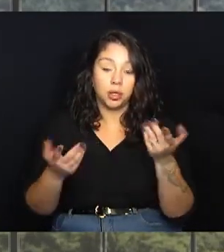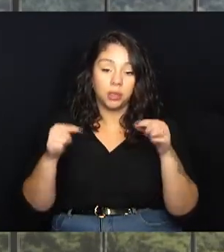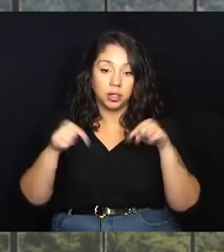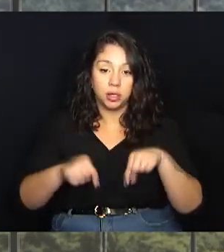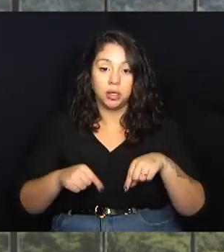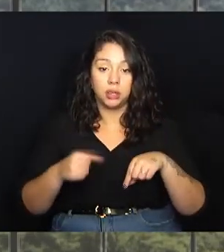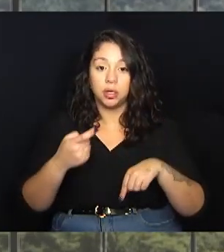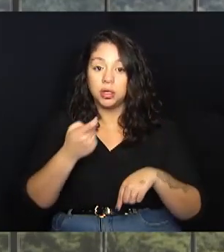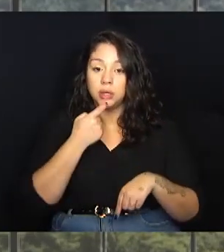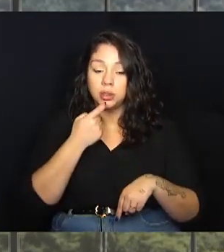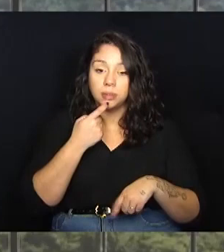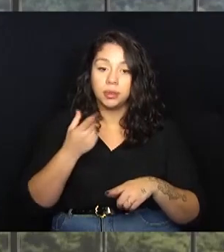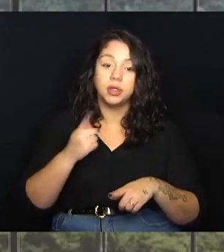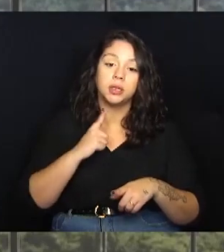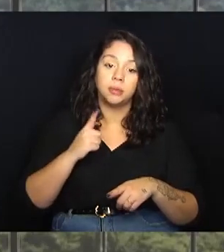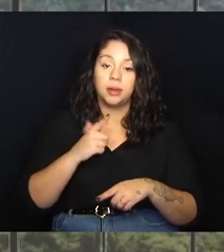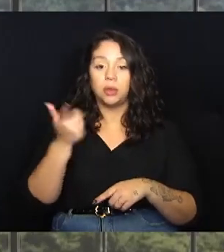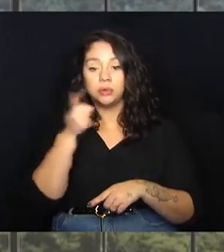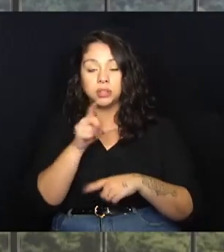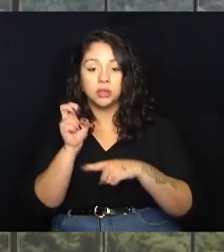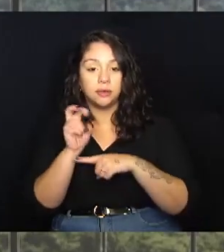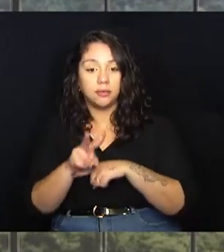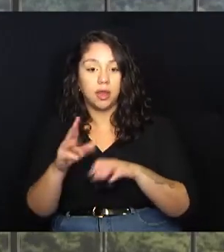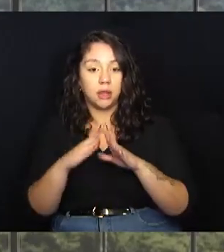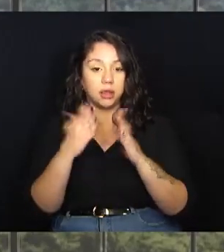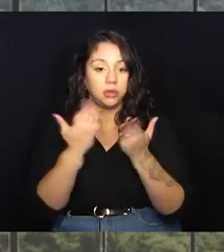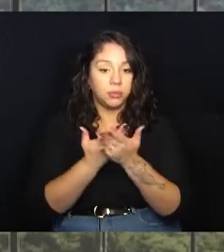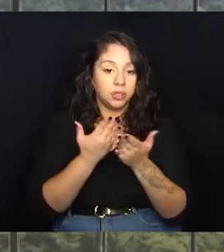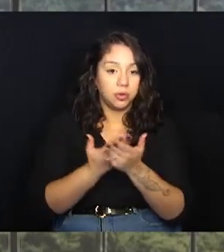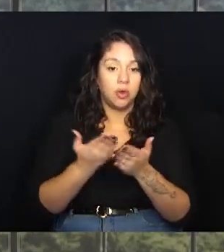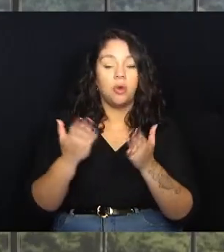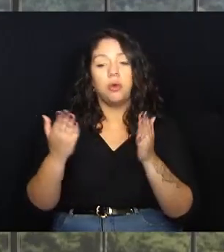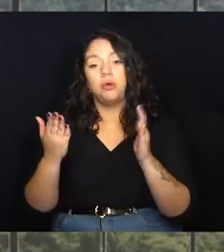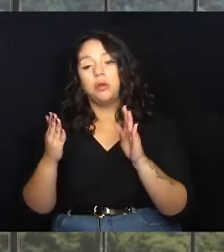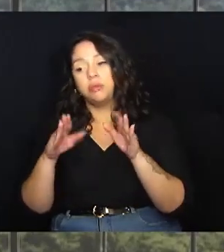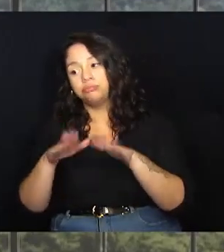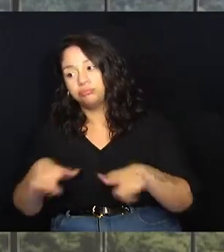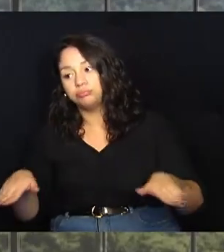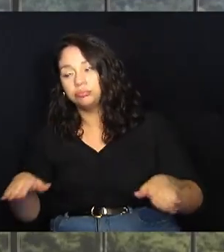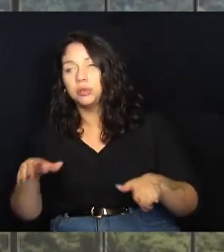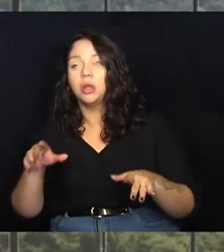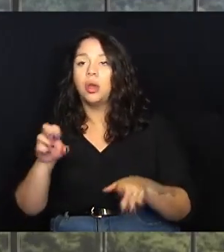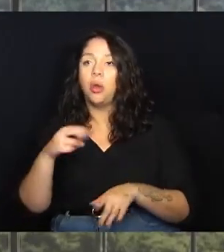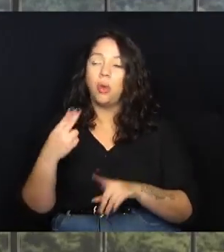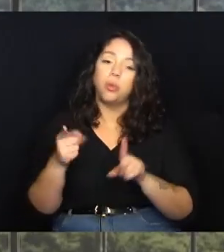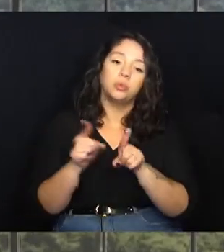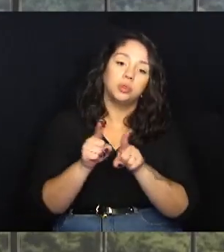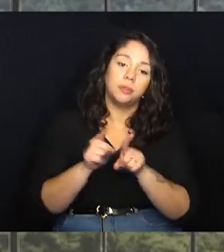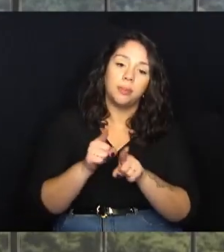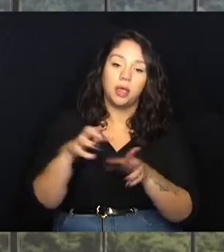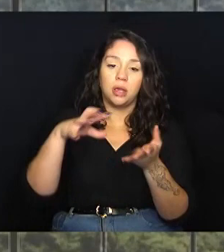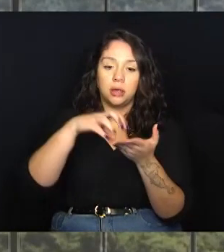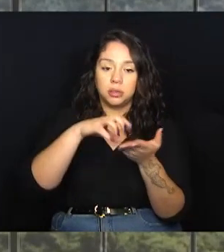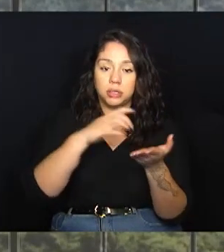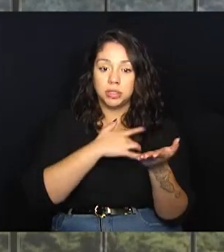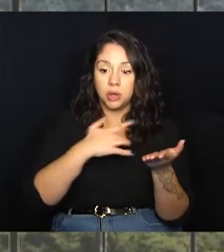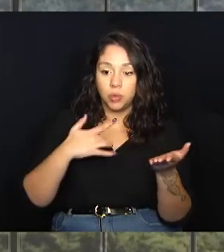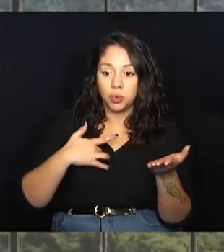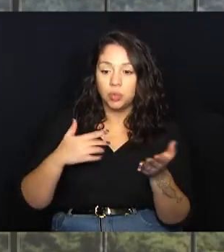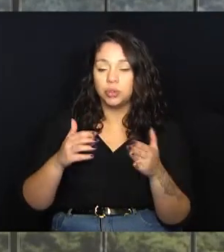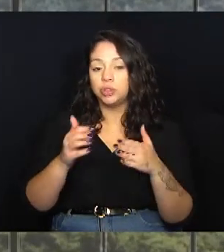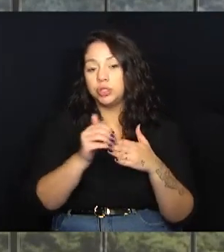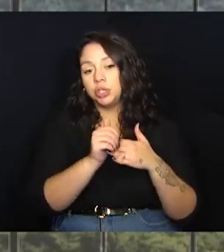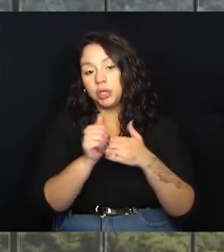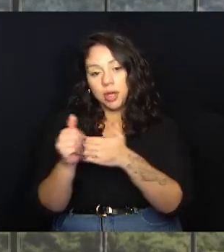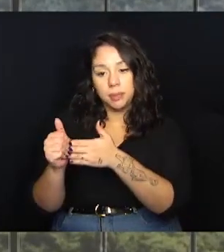exemplo, para conseguir uma vaga numa creche, numa escola, para conseguir, se essa criança, né, o posto de saúde, o